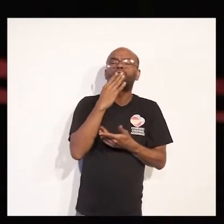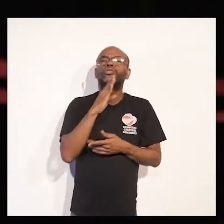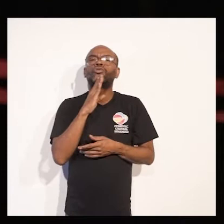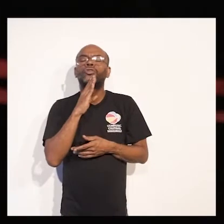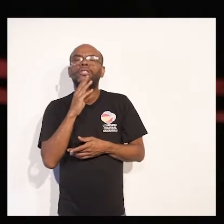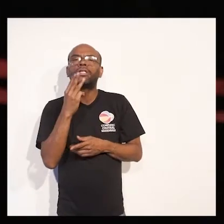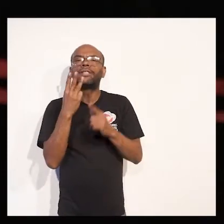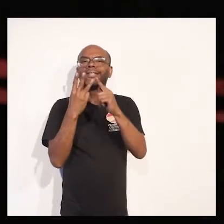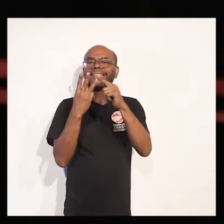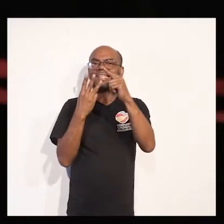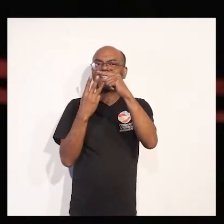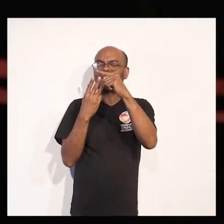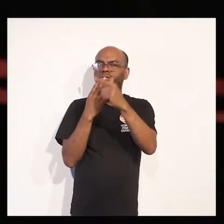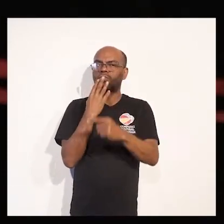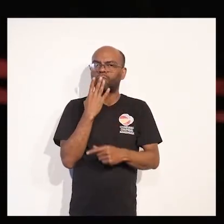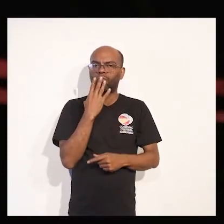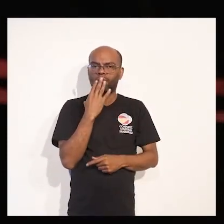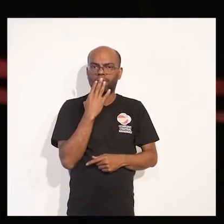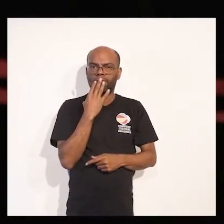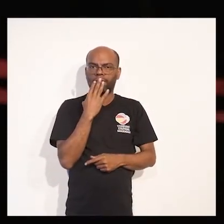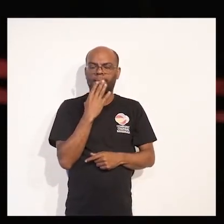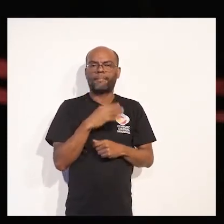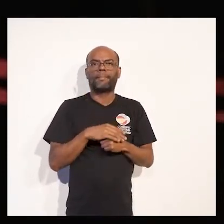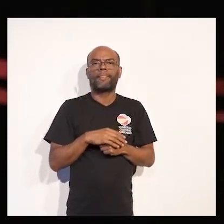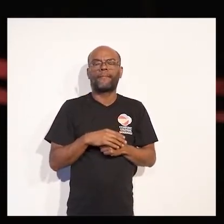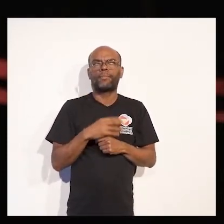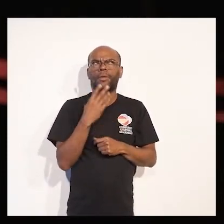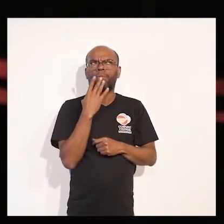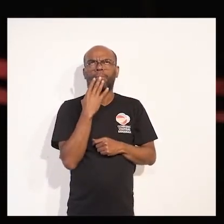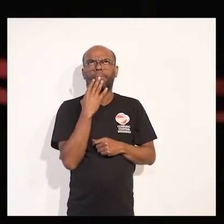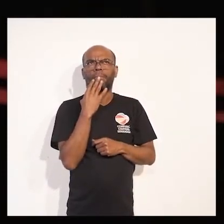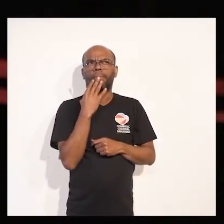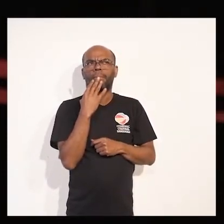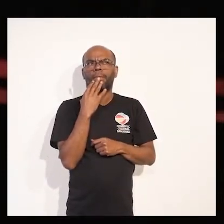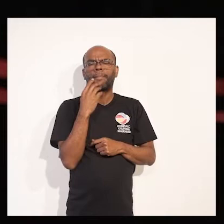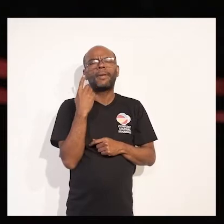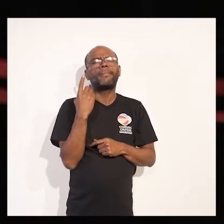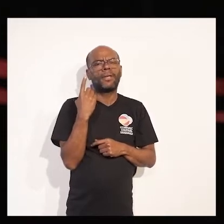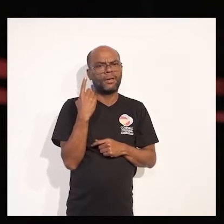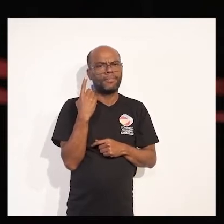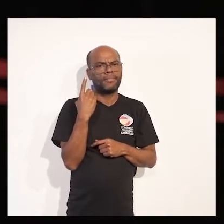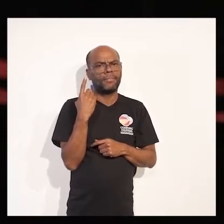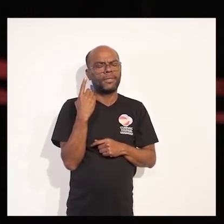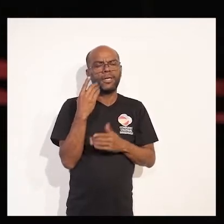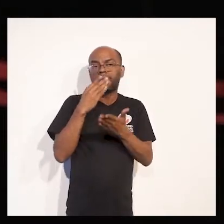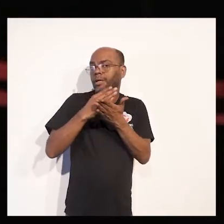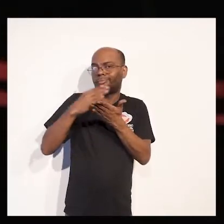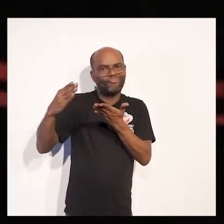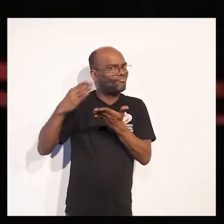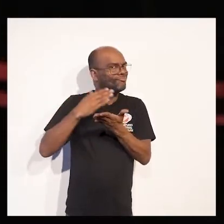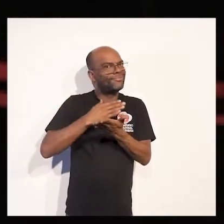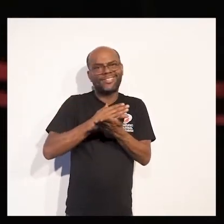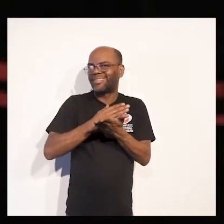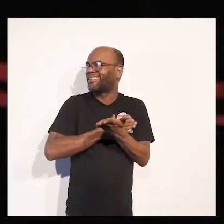cores básicas. O que a gente chama de cor básica ou cor primária? Que são cores que não se dividem, que são